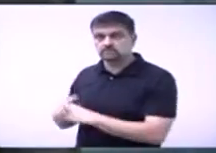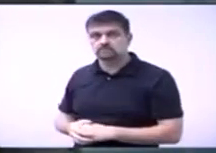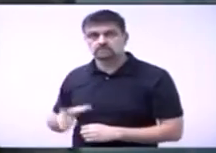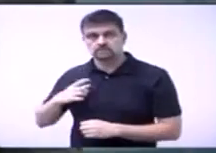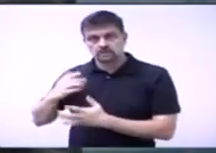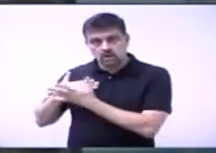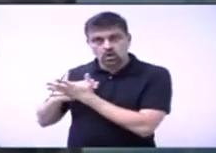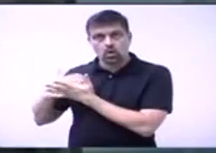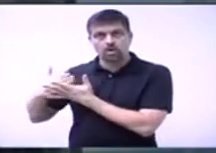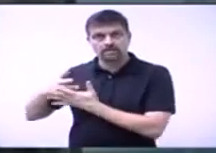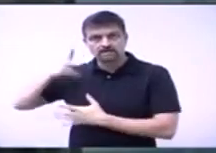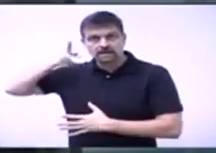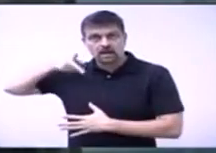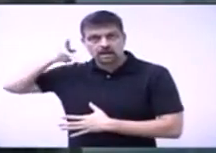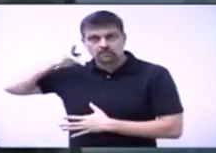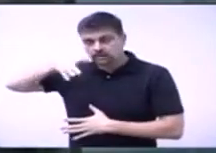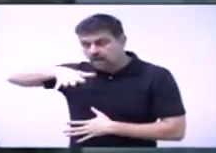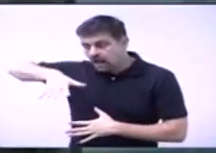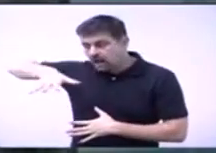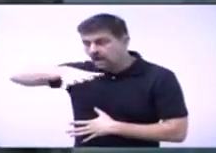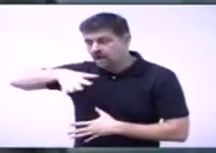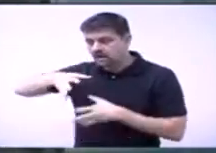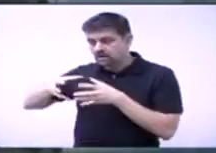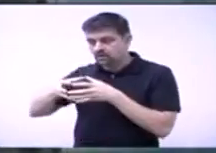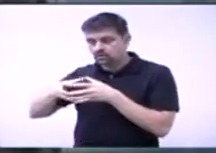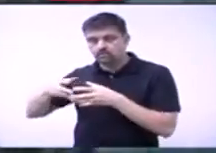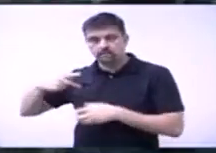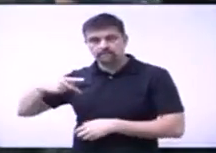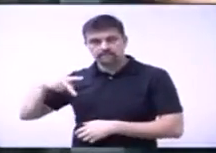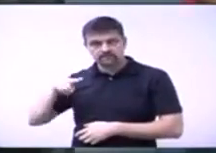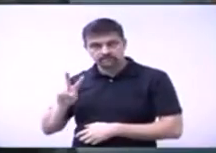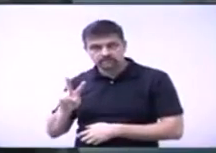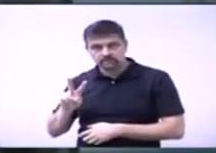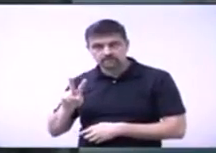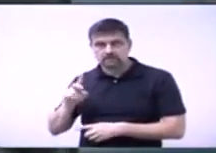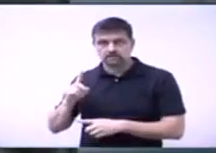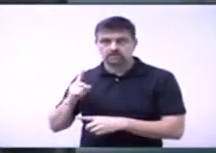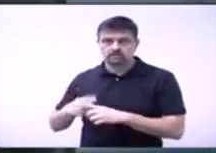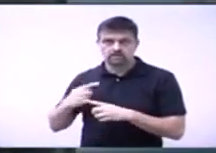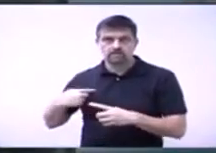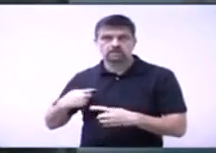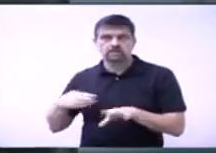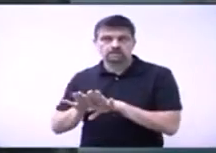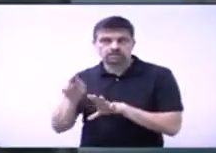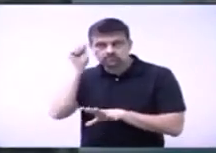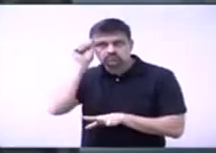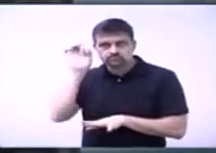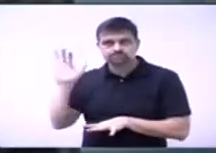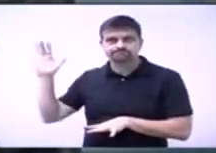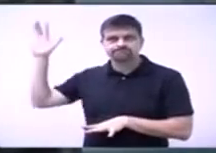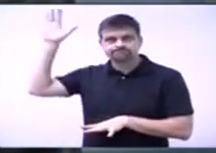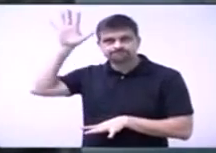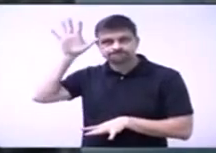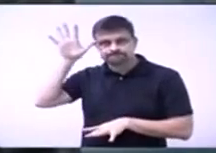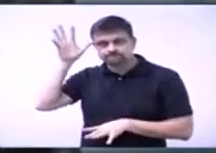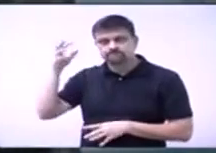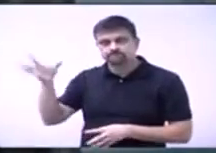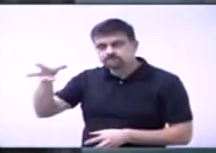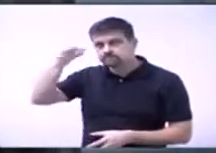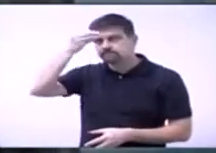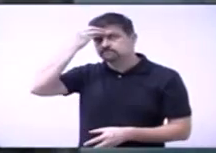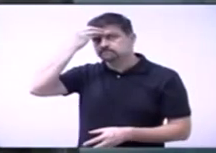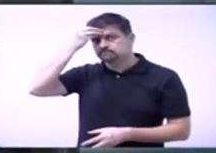no Partido Verde, porque também sigo uma ideologia que eu gosto,